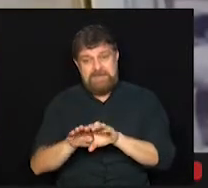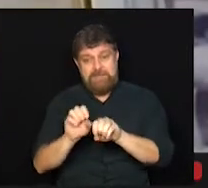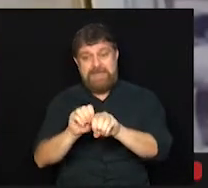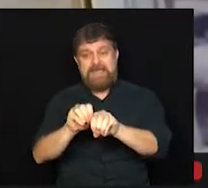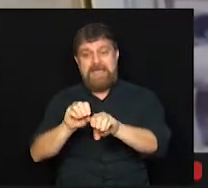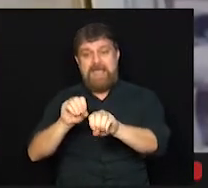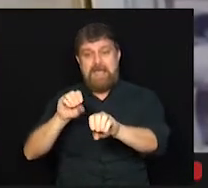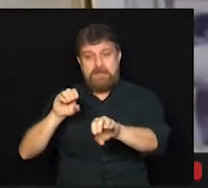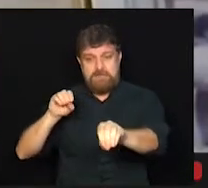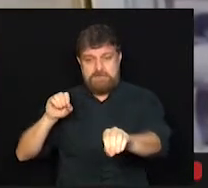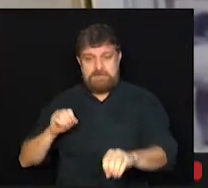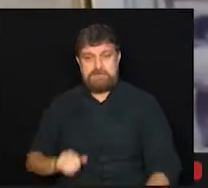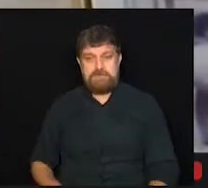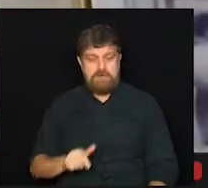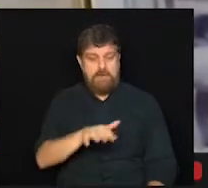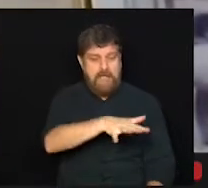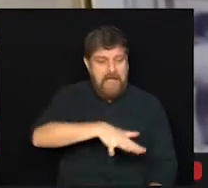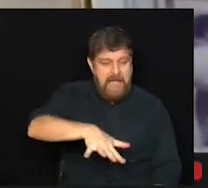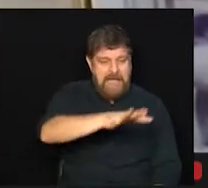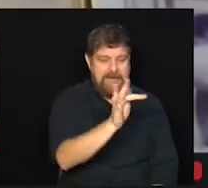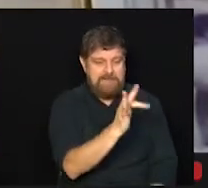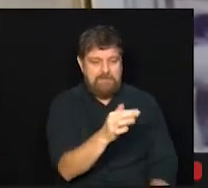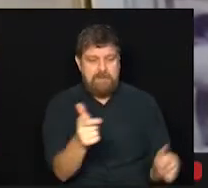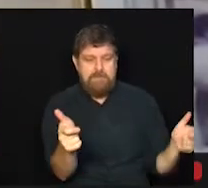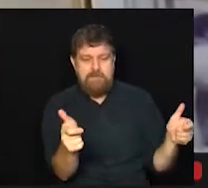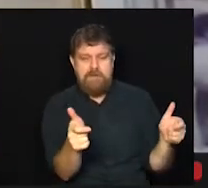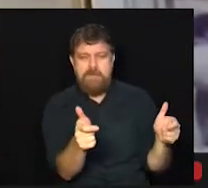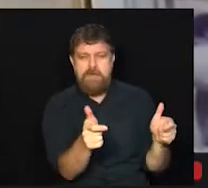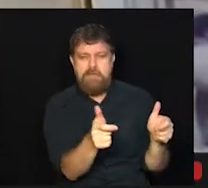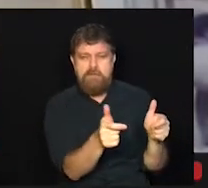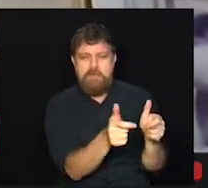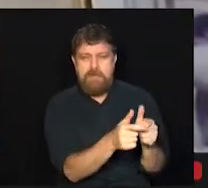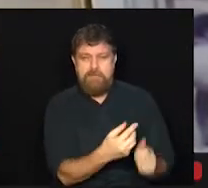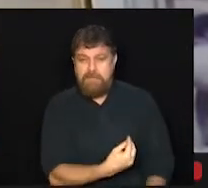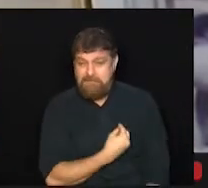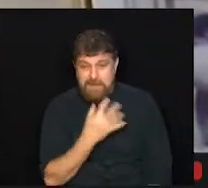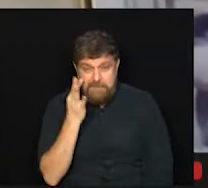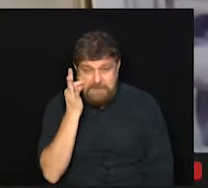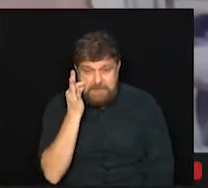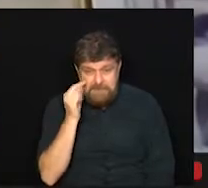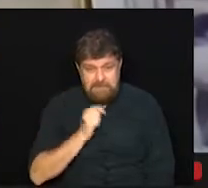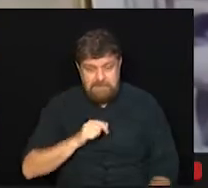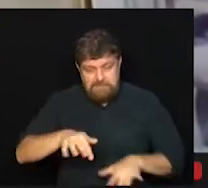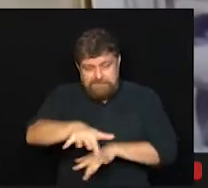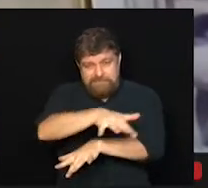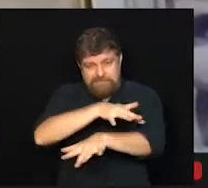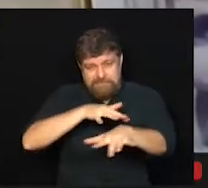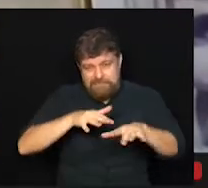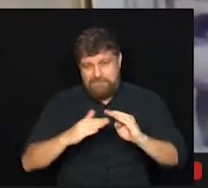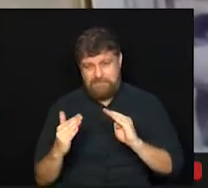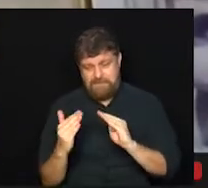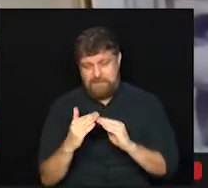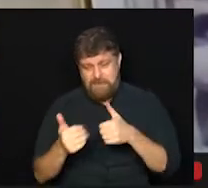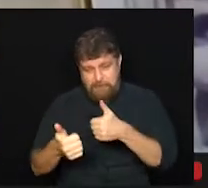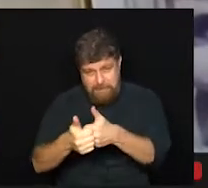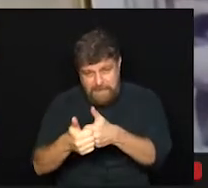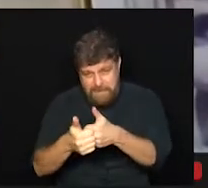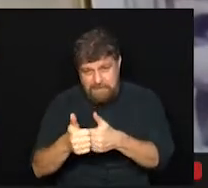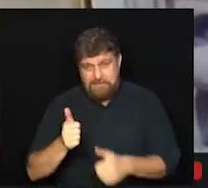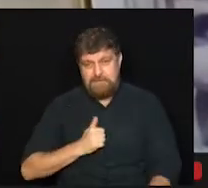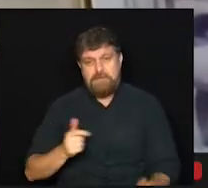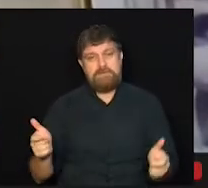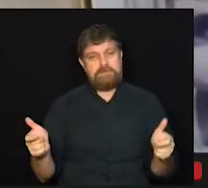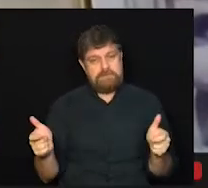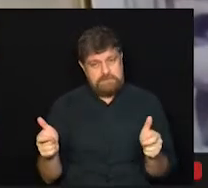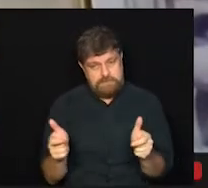nós esvaziamos o campus. E sim, reduzimos drasticamente a movimentação ao redor ali do campus, e